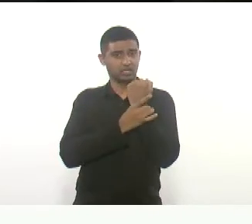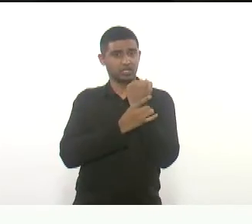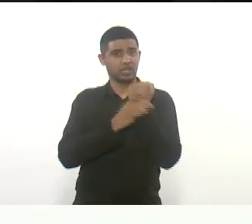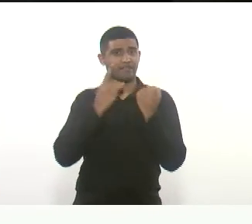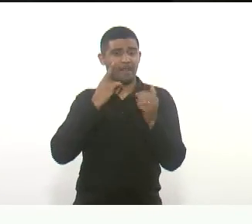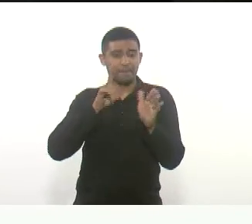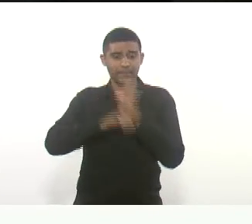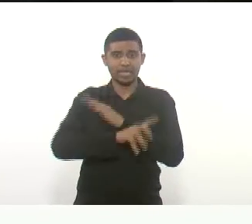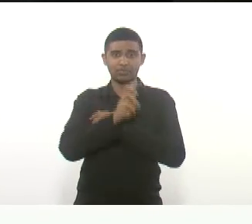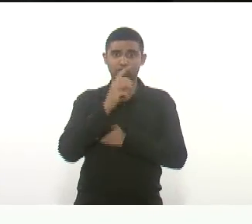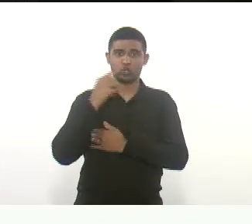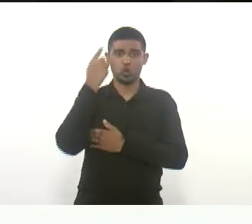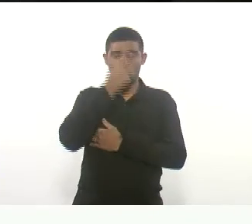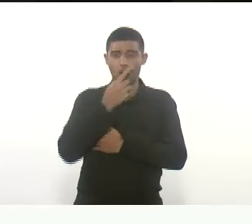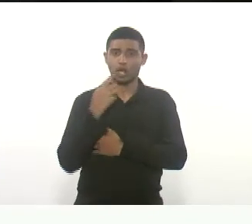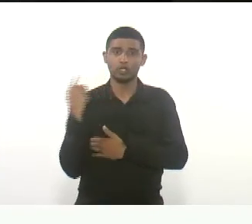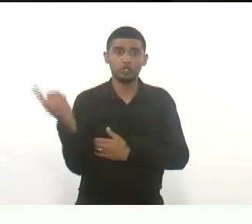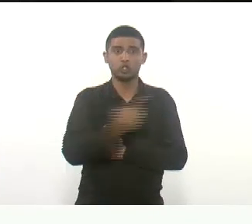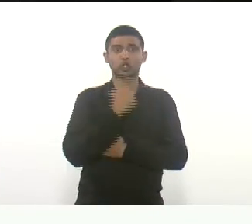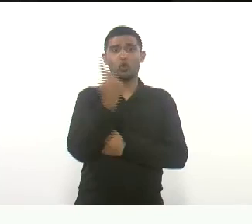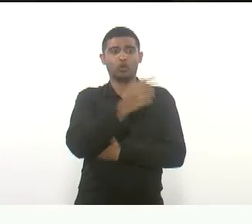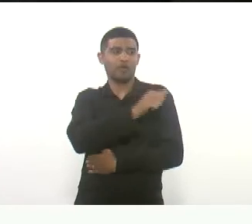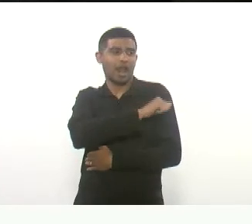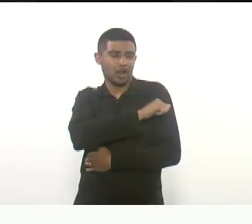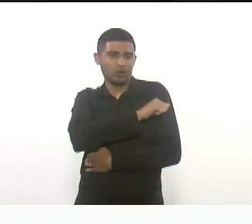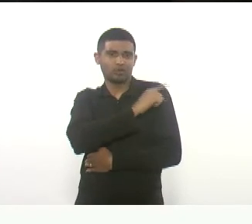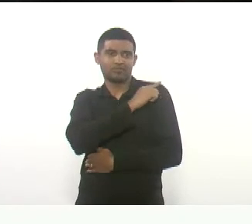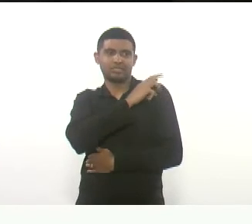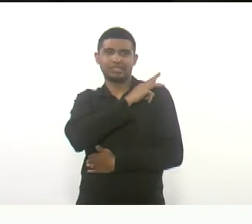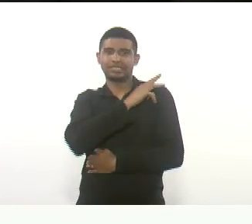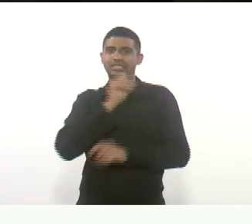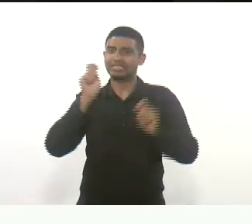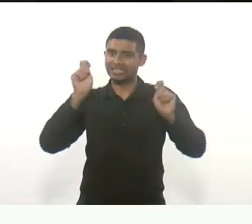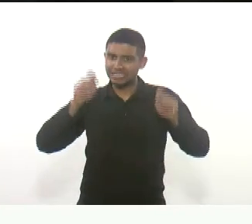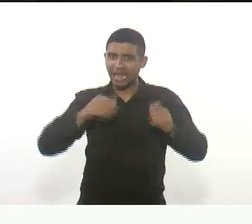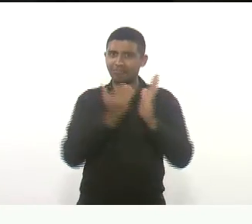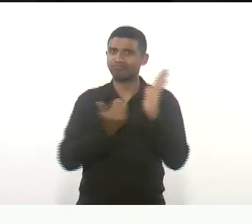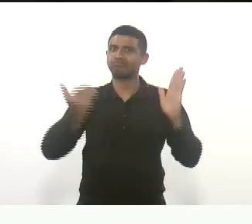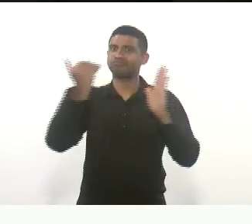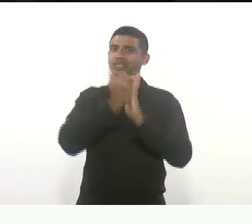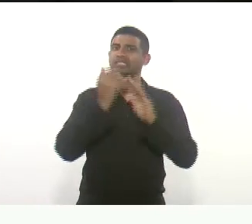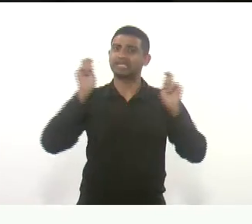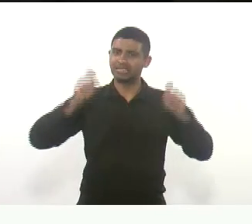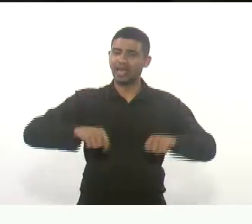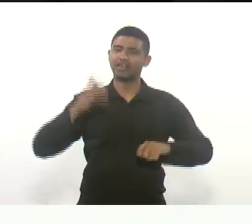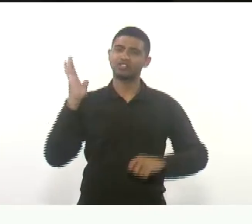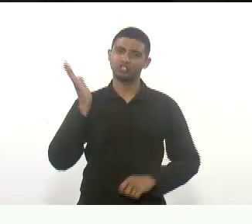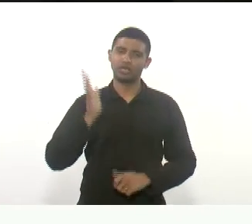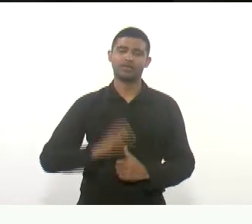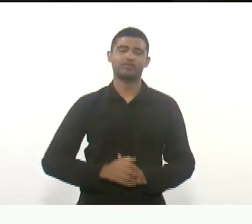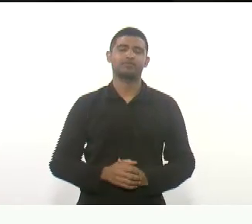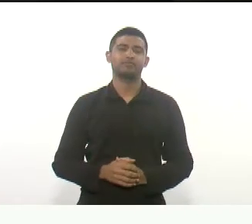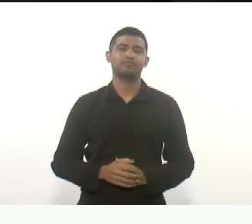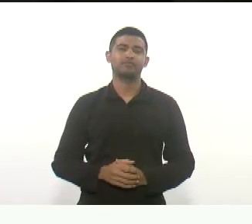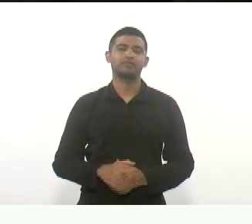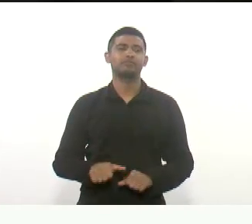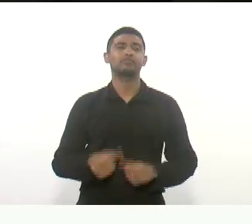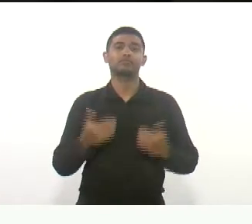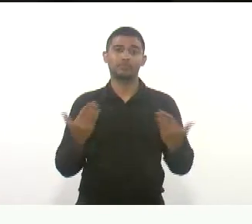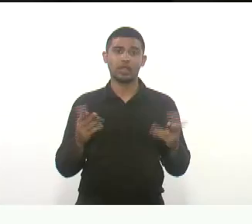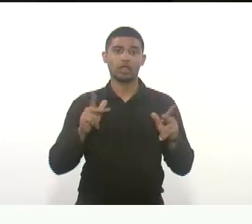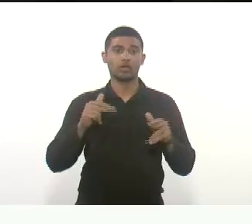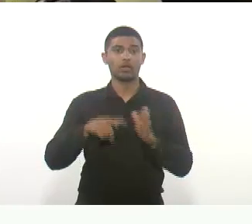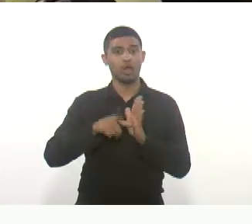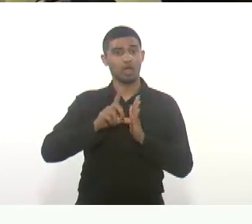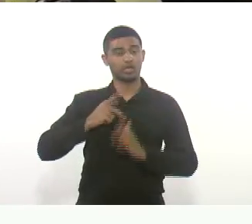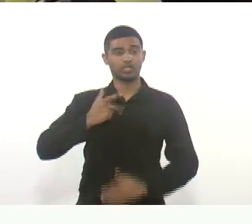horas para todos os alunos do ensino médio, a gente já estaria dando um salto em relação ao que a gente tem hoje. Então, e como eu disse